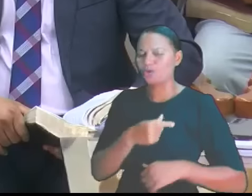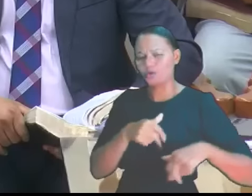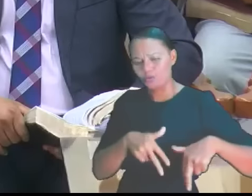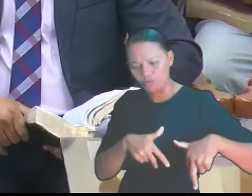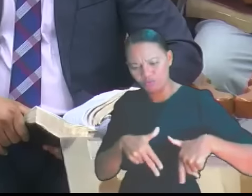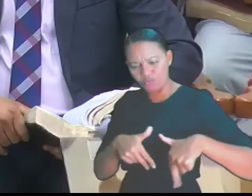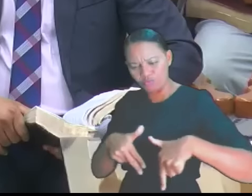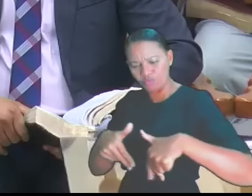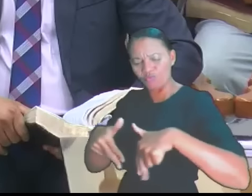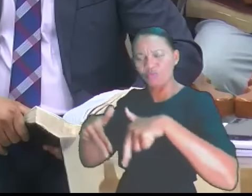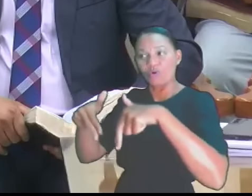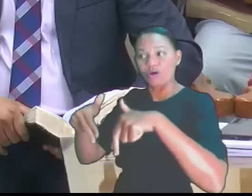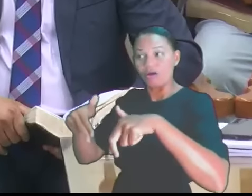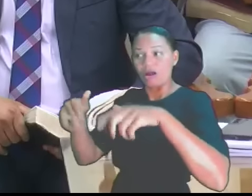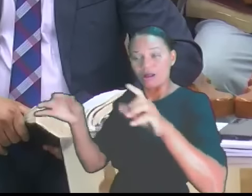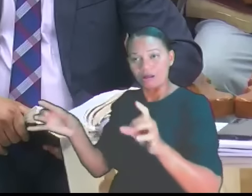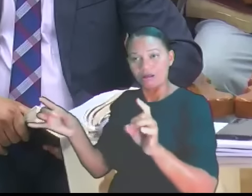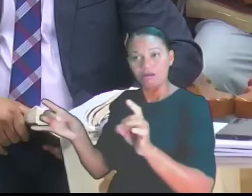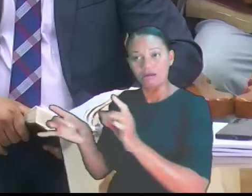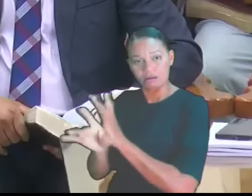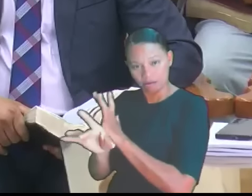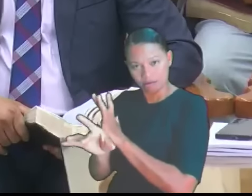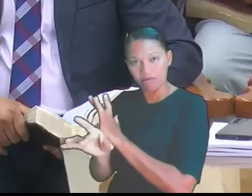havendo adorado,